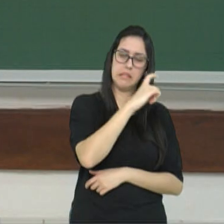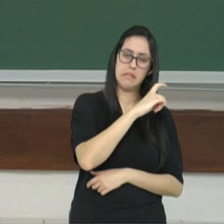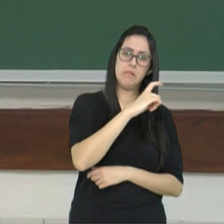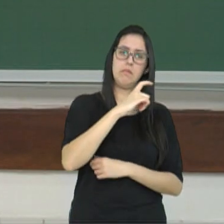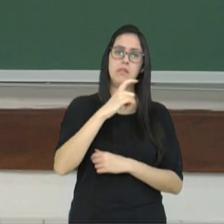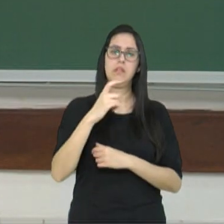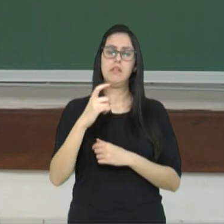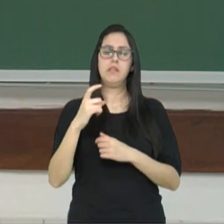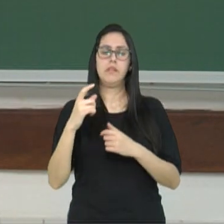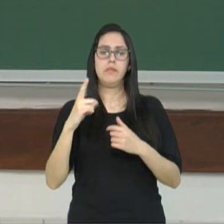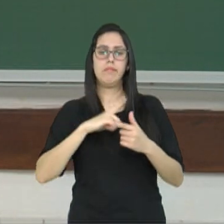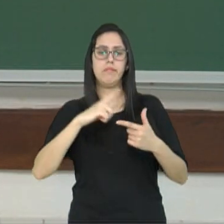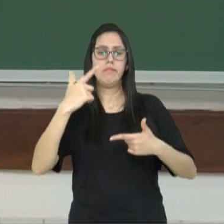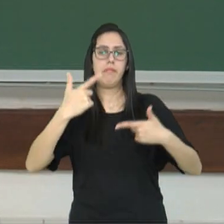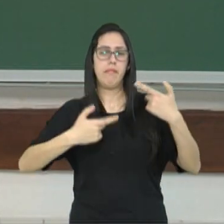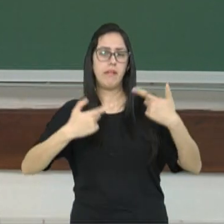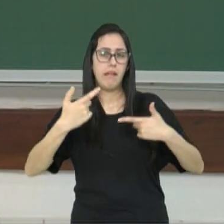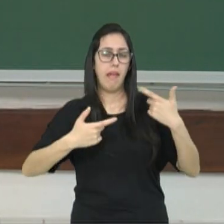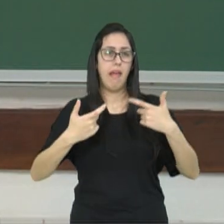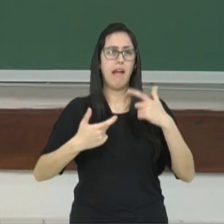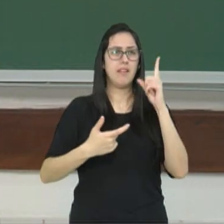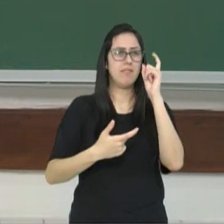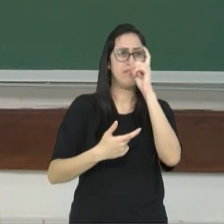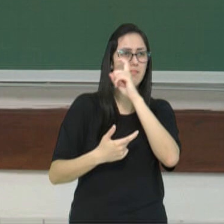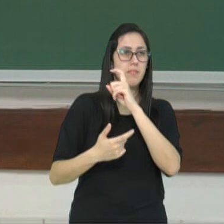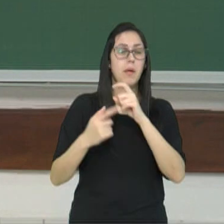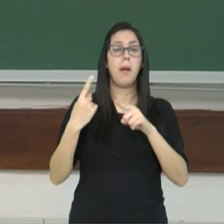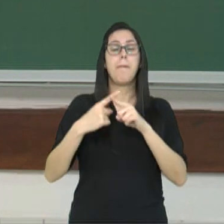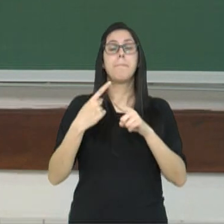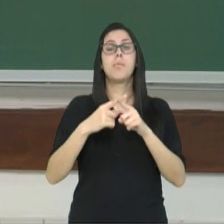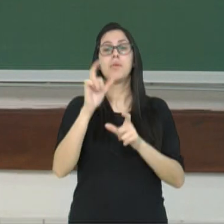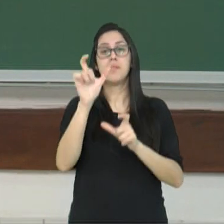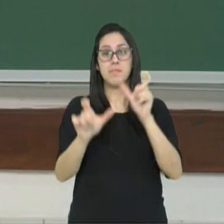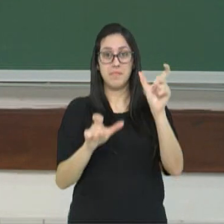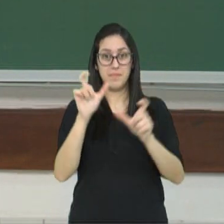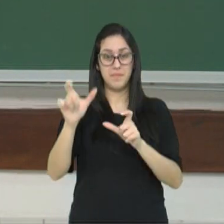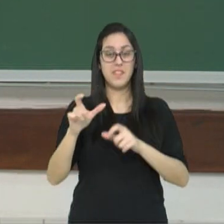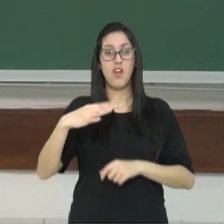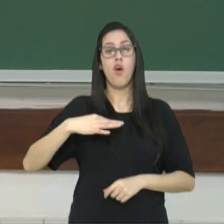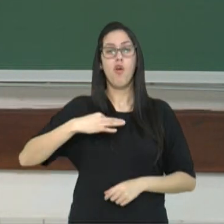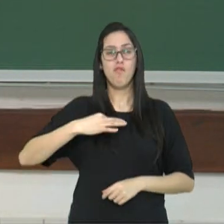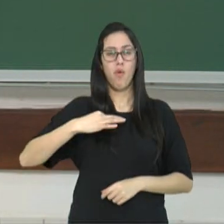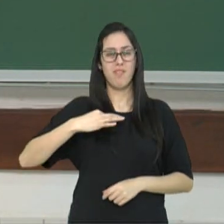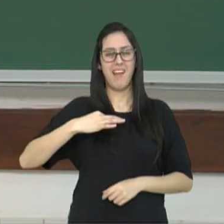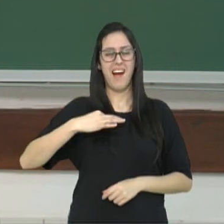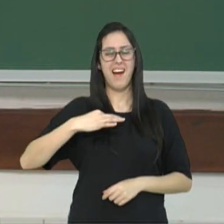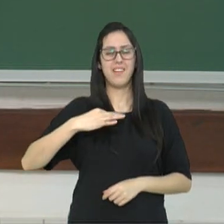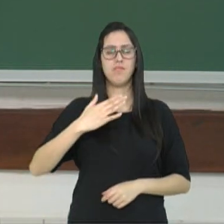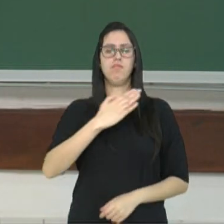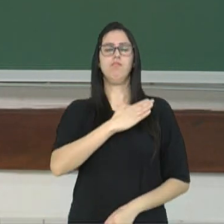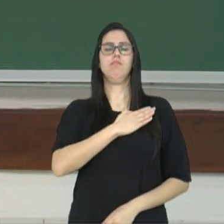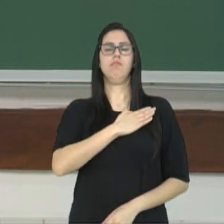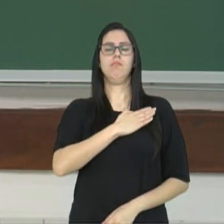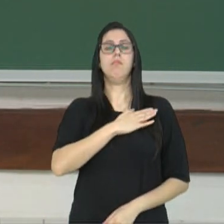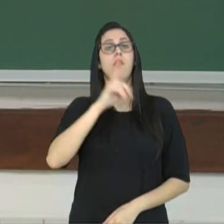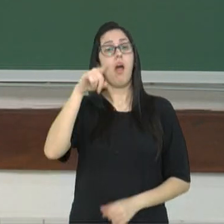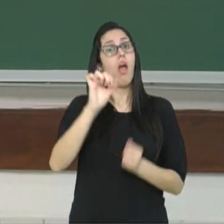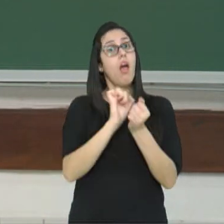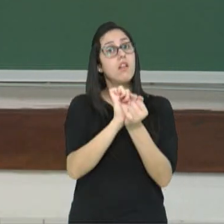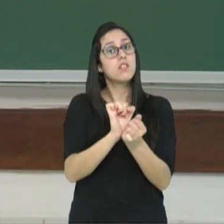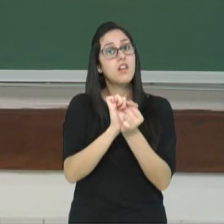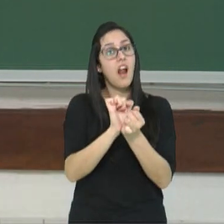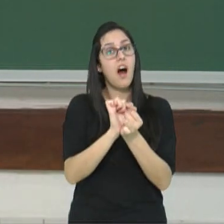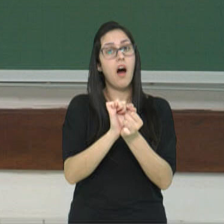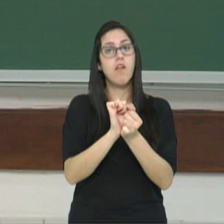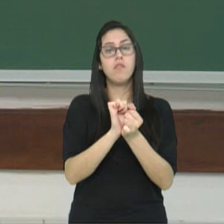e republicanas, principalmente porque muitos voluntários da pátria eram escravos, que lutaram, sangraram e morreram. O Exército